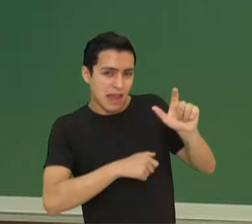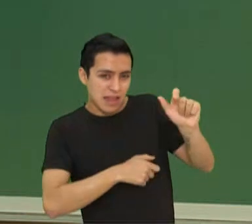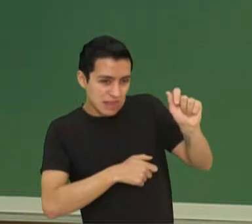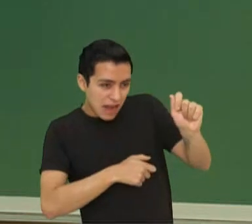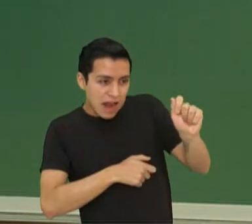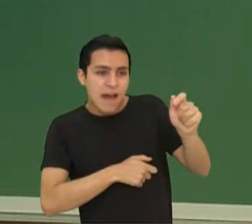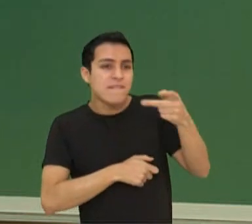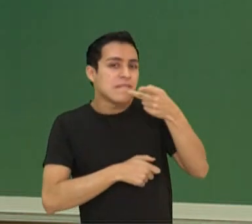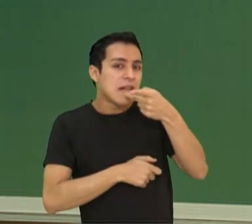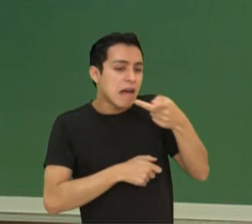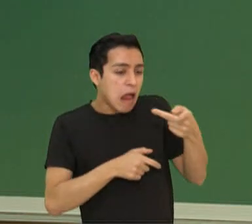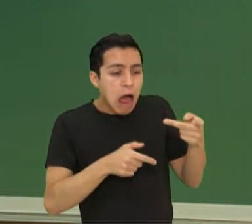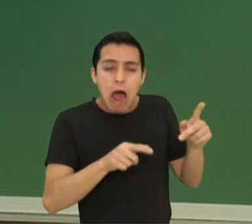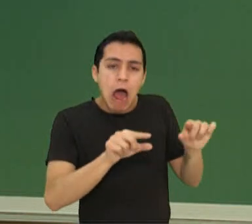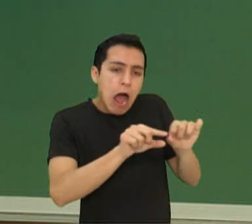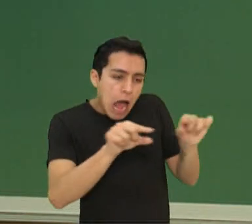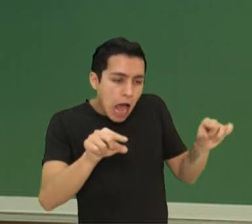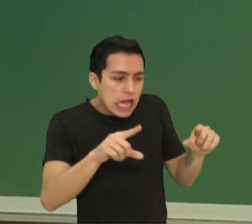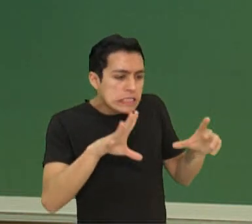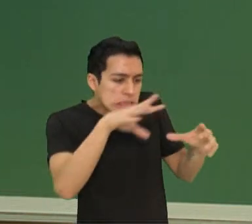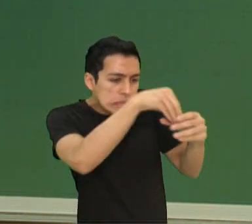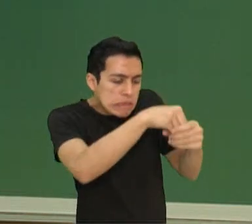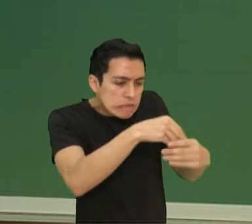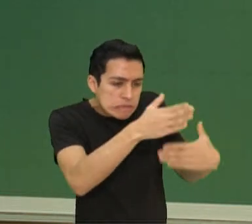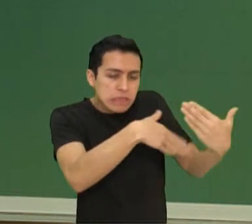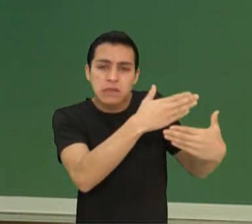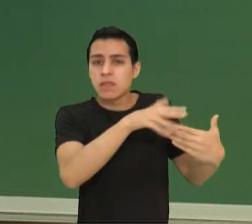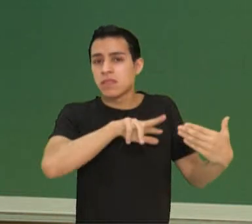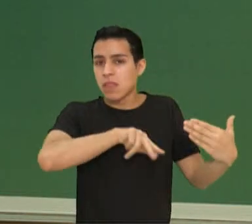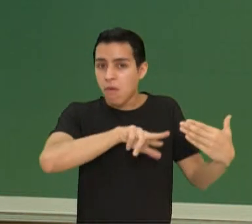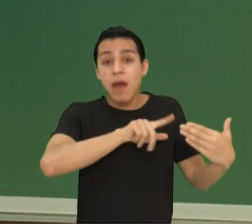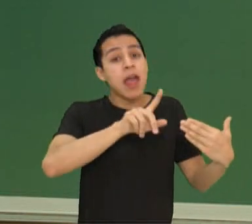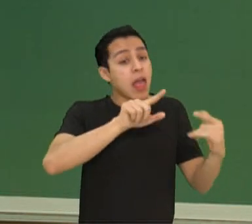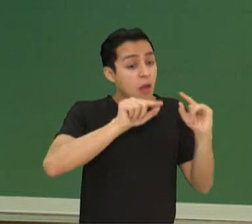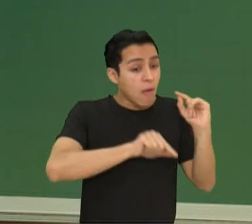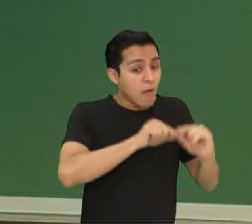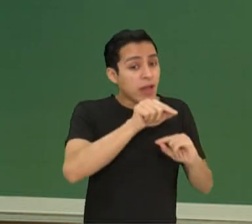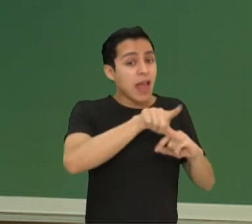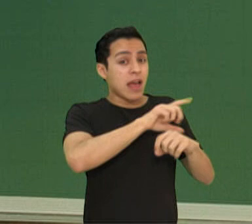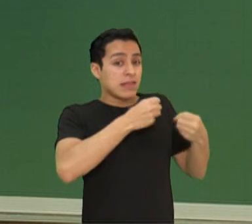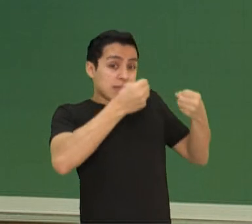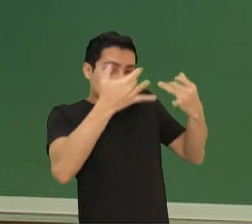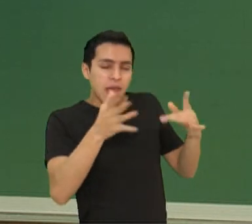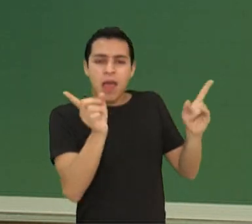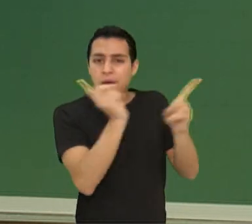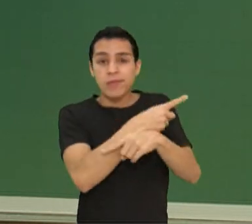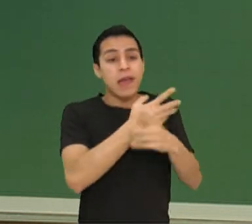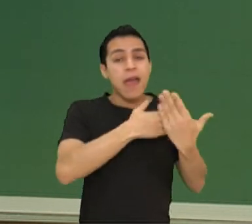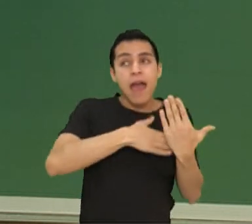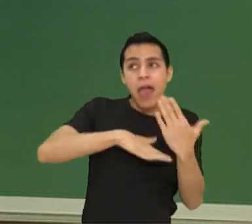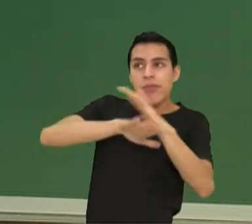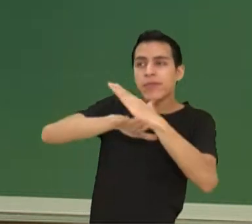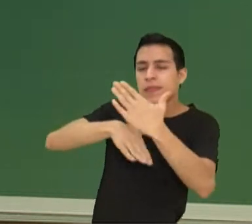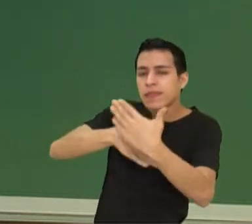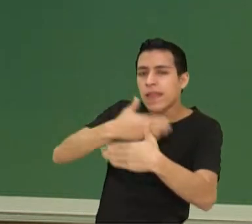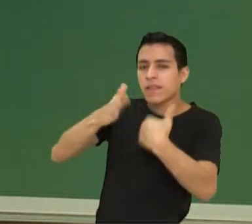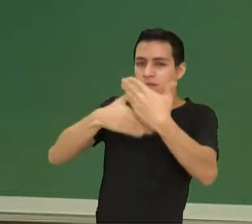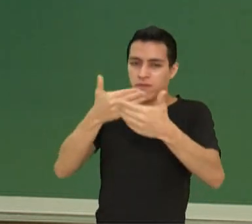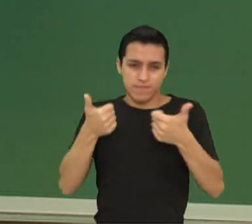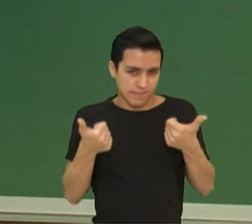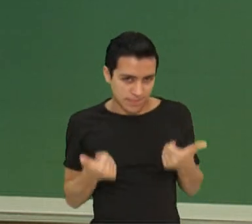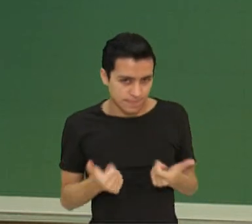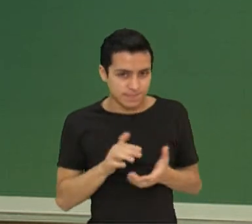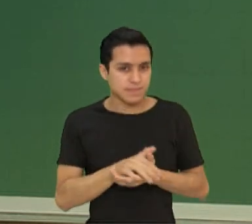que o desenvolvimento era voltado para o mercado interno, e não, né? Falamos já que é o contrário. E